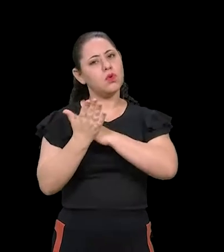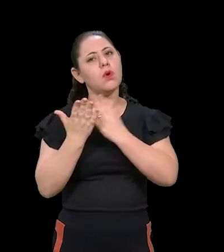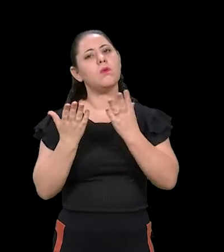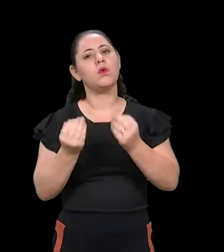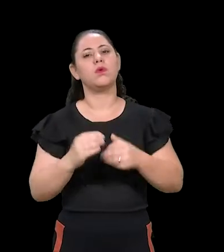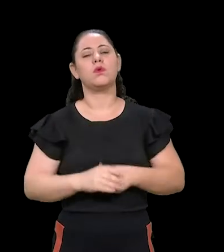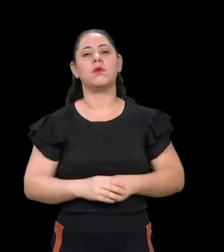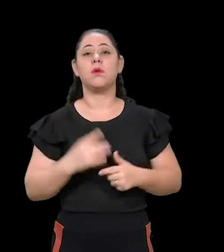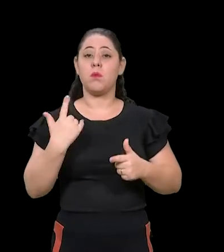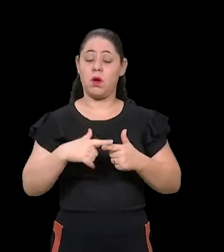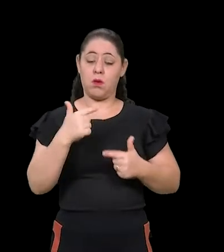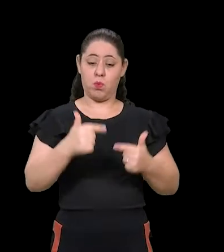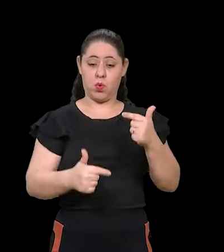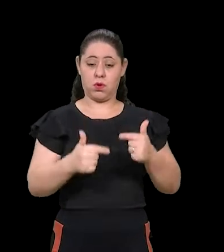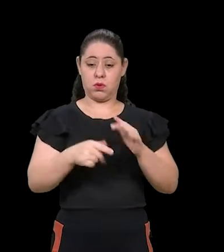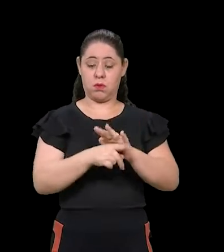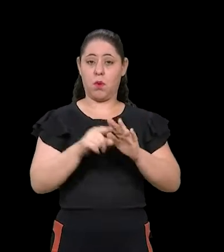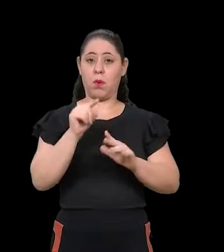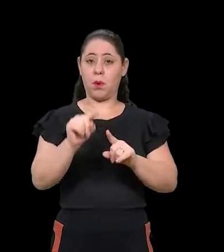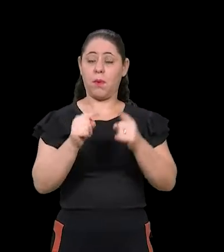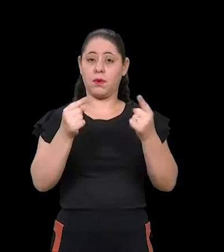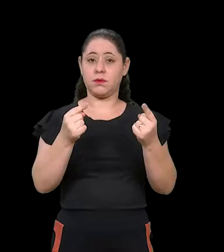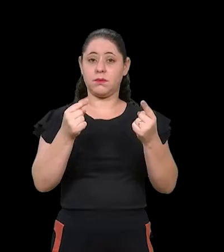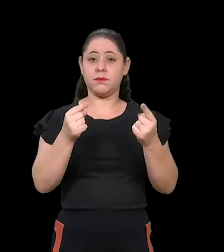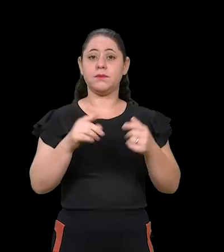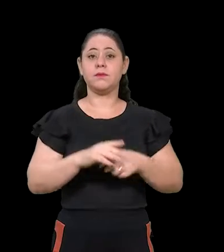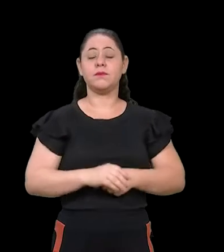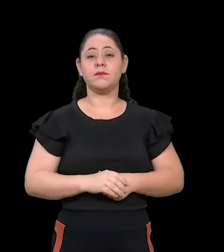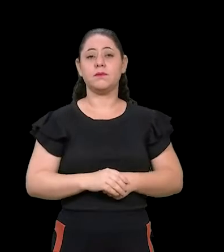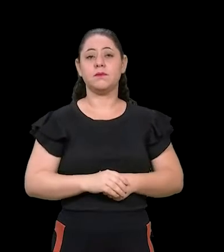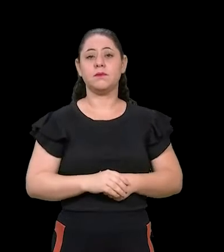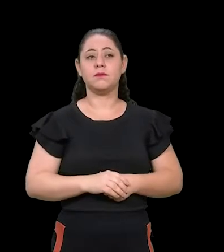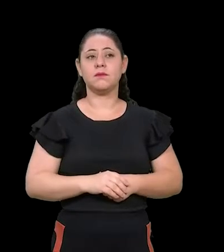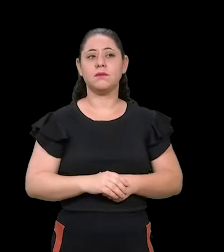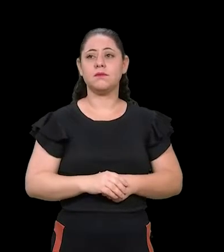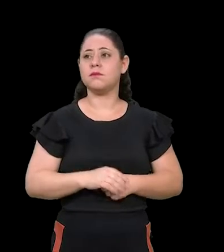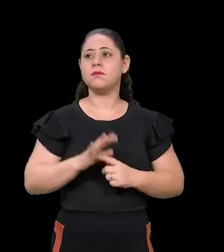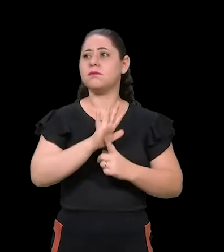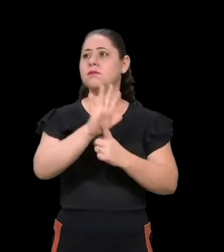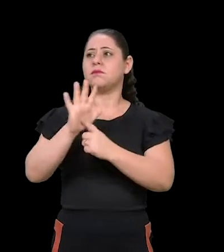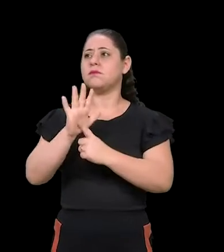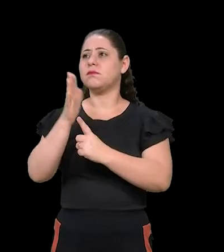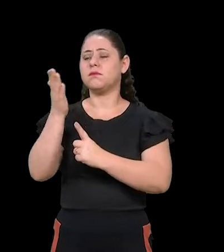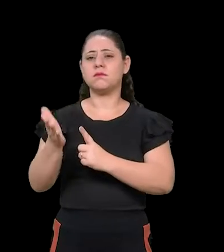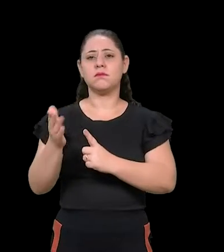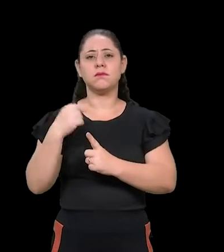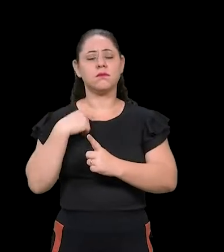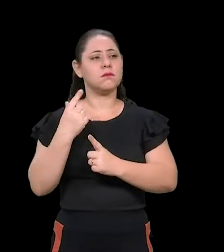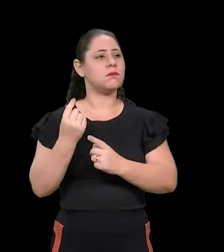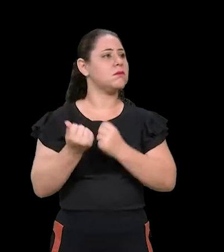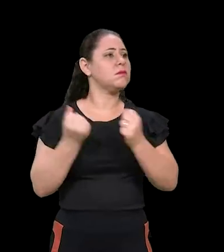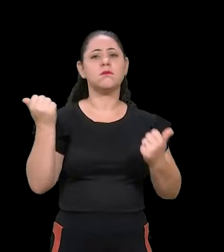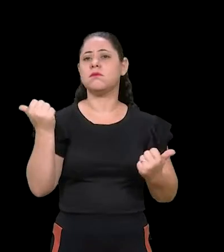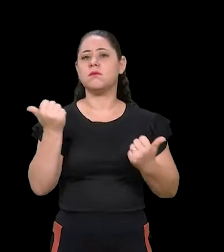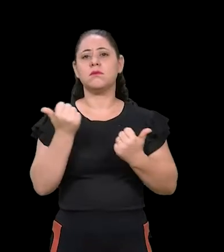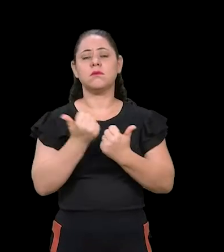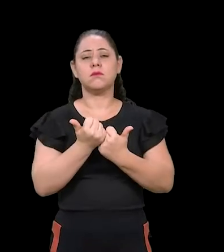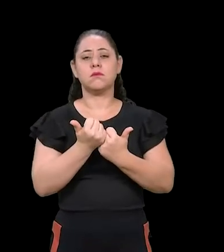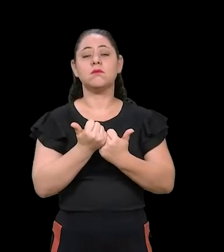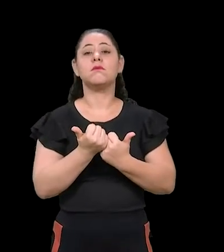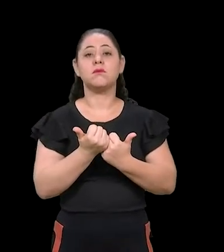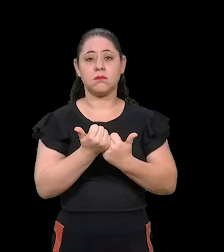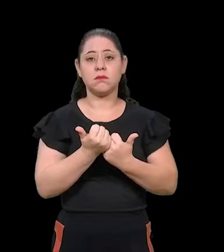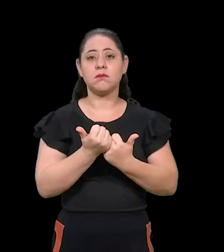mesmo. Mas, assim, a exposição maior era dela, né? Então, eu estava ali como um apoio nesse processo.